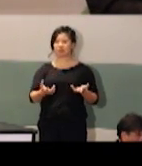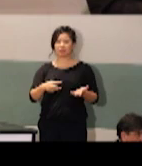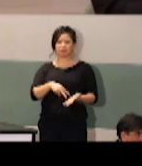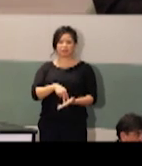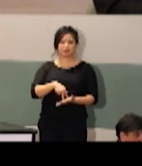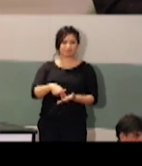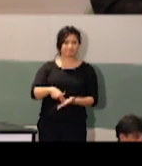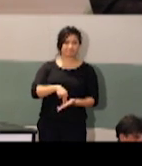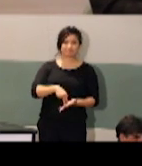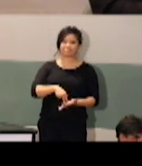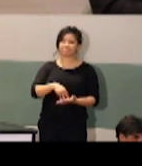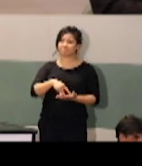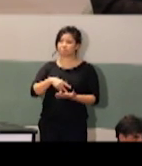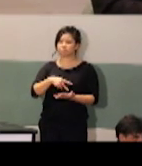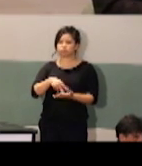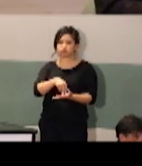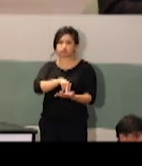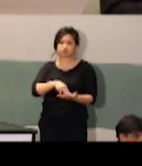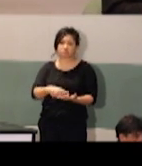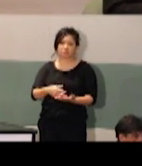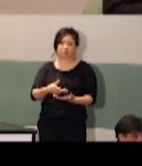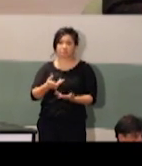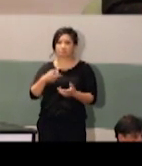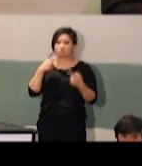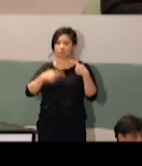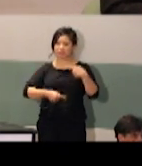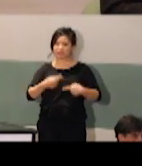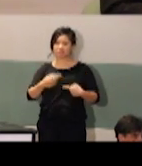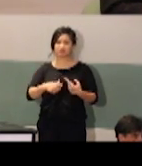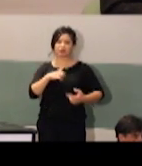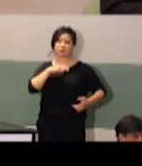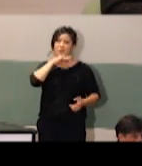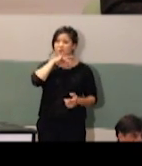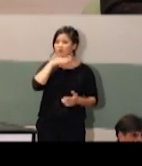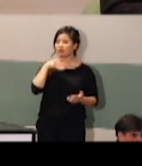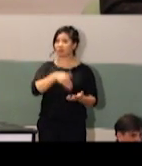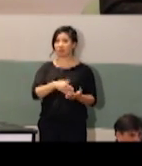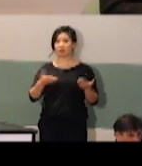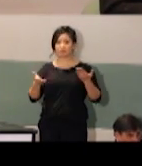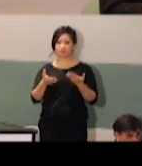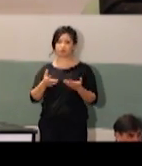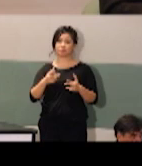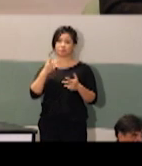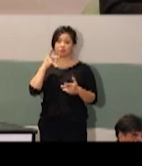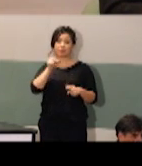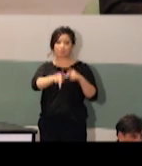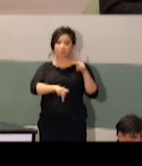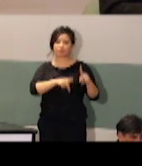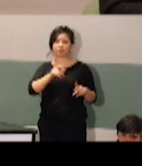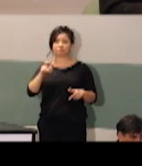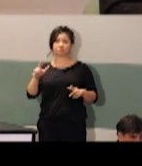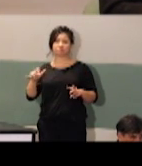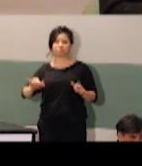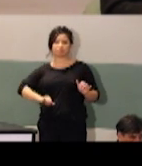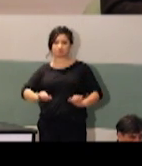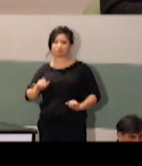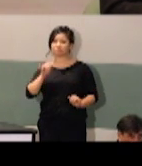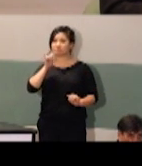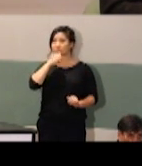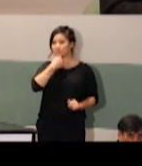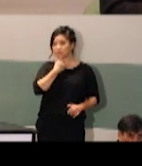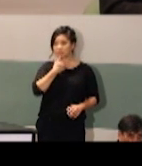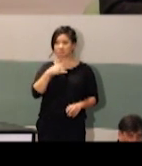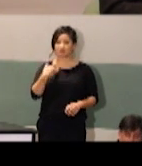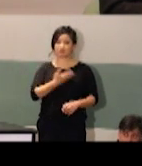consequências até hoje para a população de Brasília. Eu entendo que nós tivemos um avanço muito grande com a lei da ficha limpa.